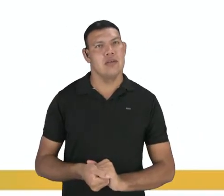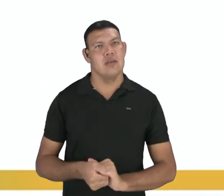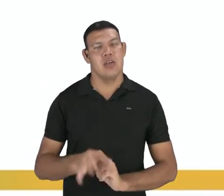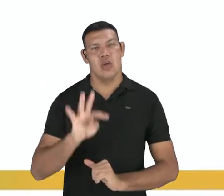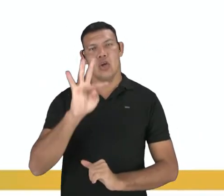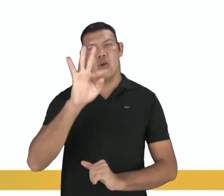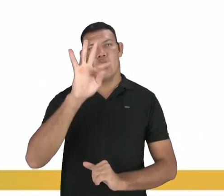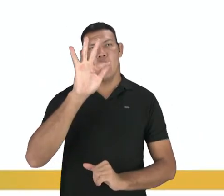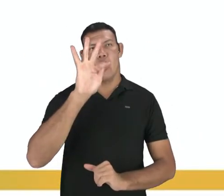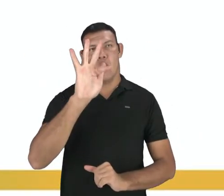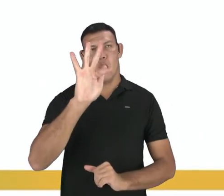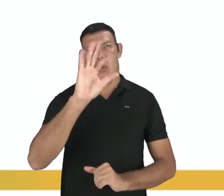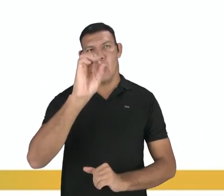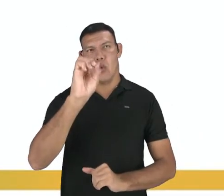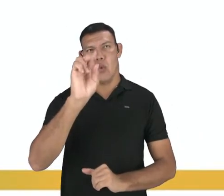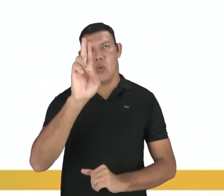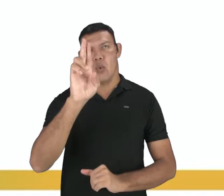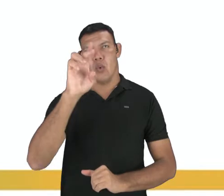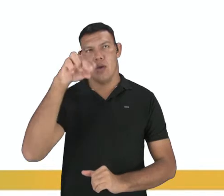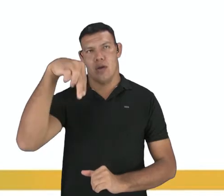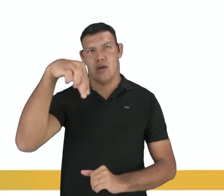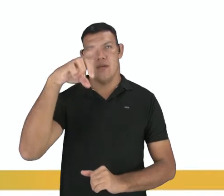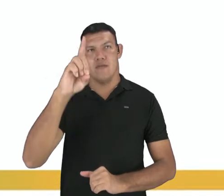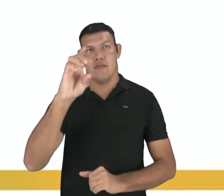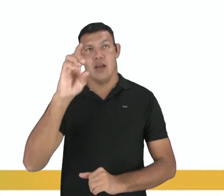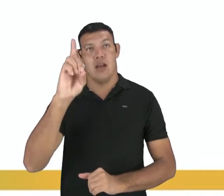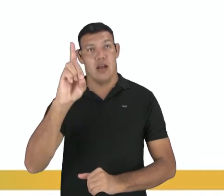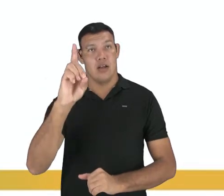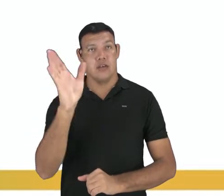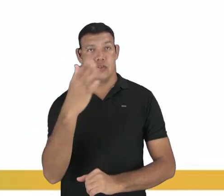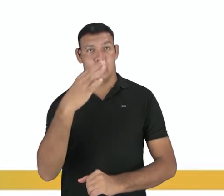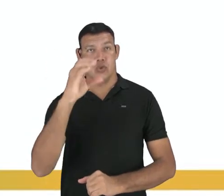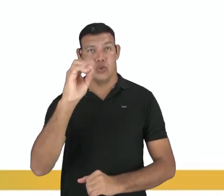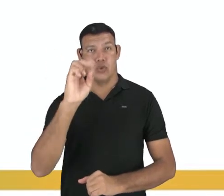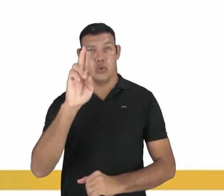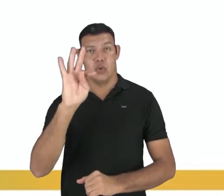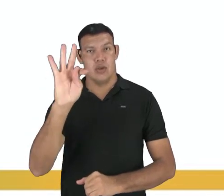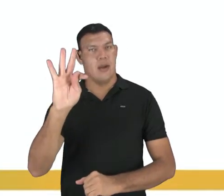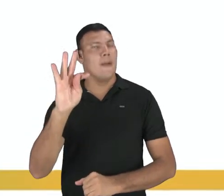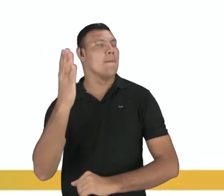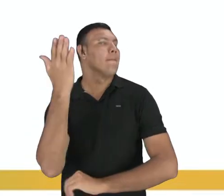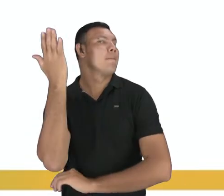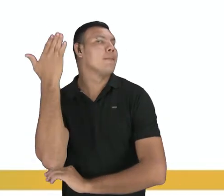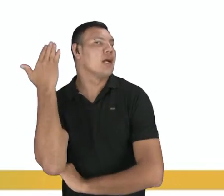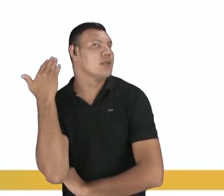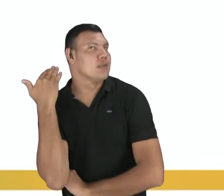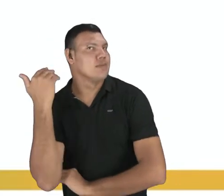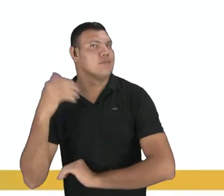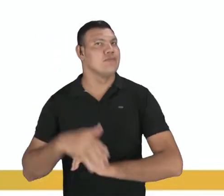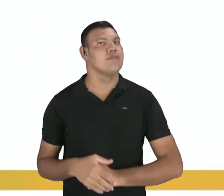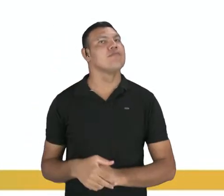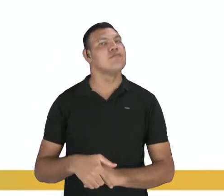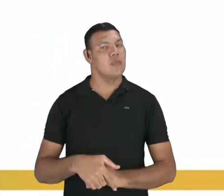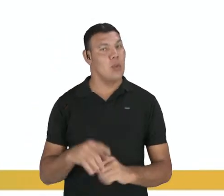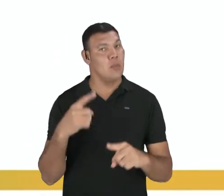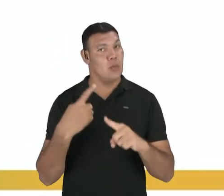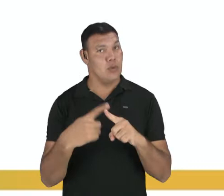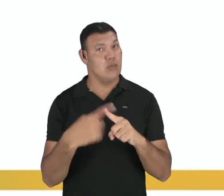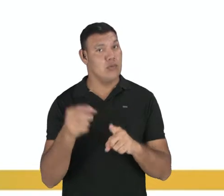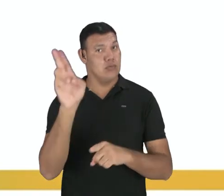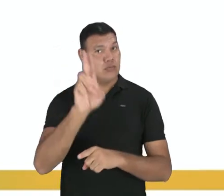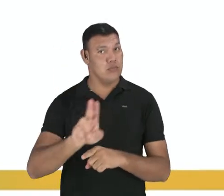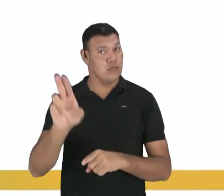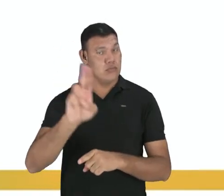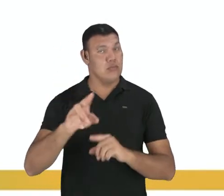o passado do verbo find. Como eu falei para vocês, tá? Nós vamos conjugar